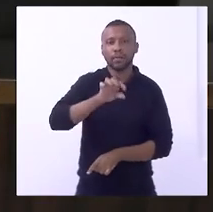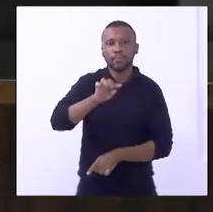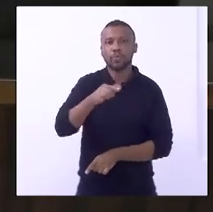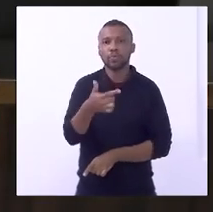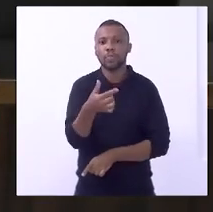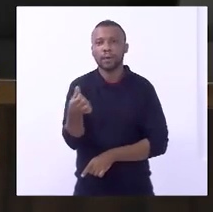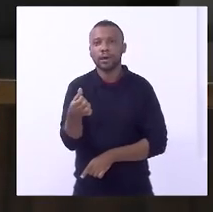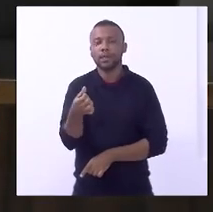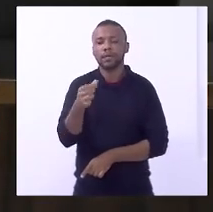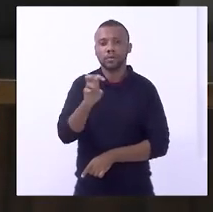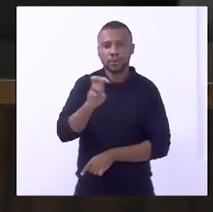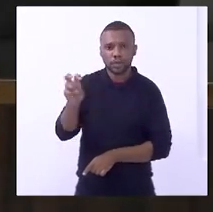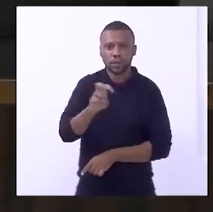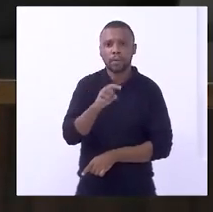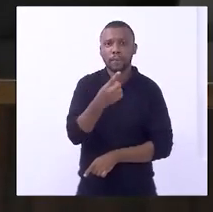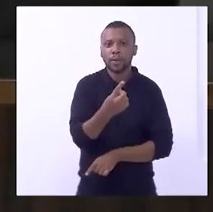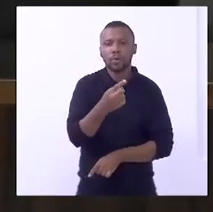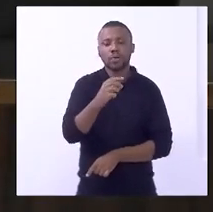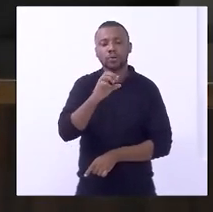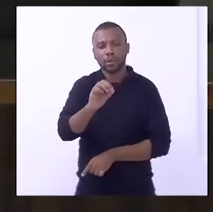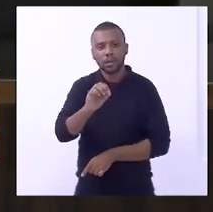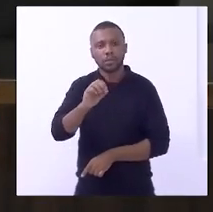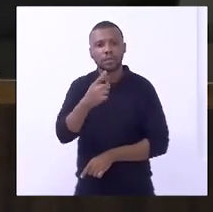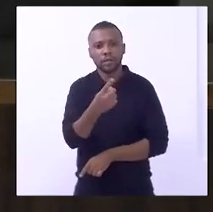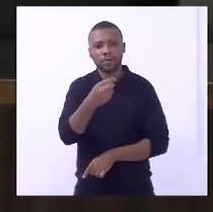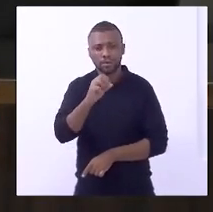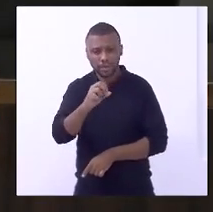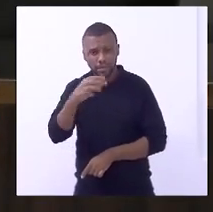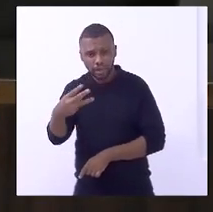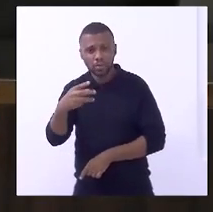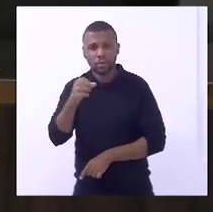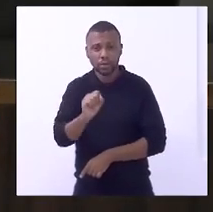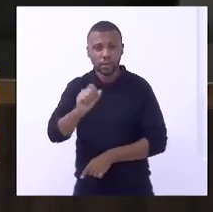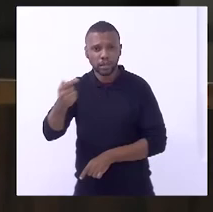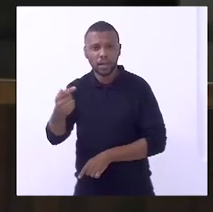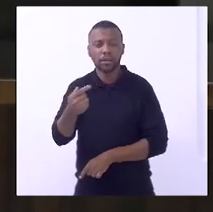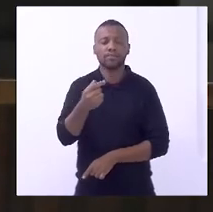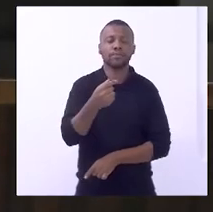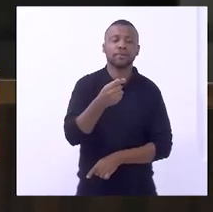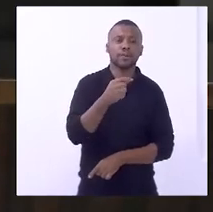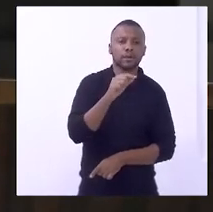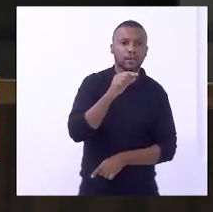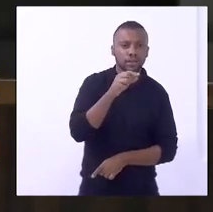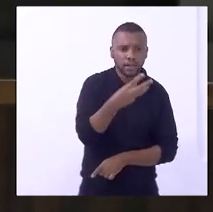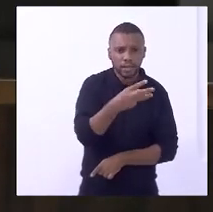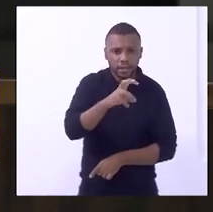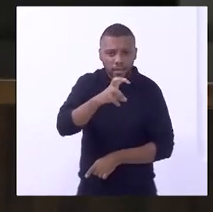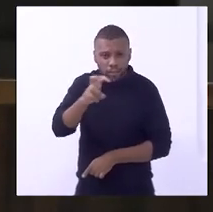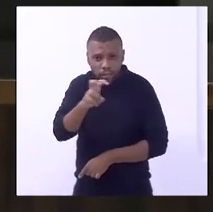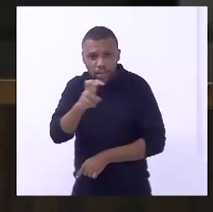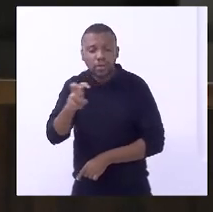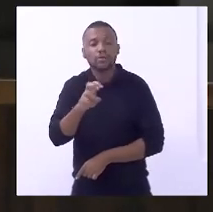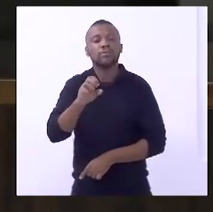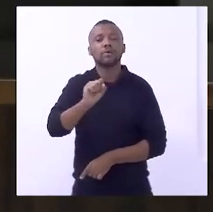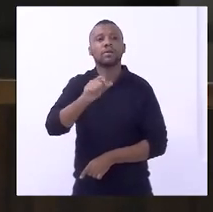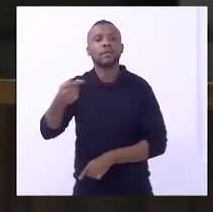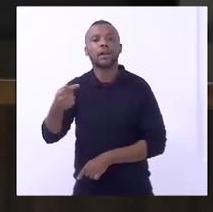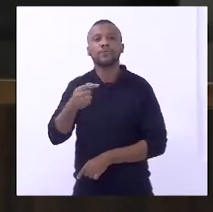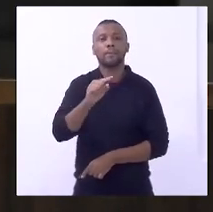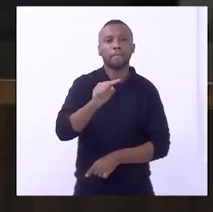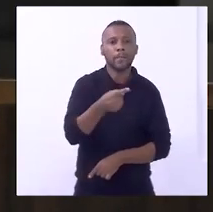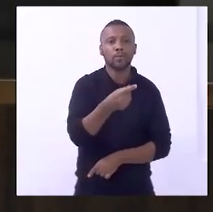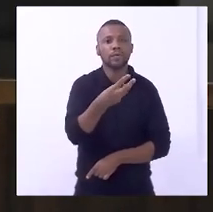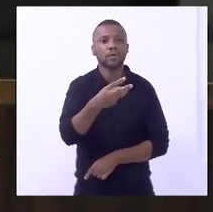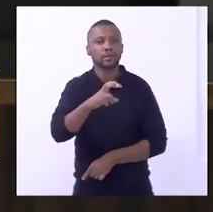85, 1056 de 86, 113 de 87, 1236 de 87, 1355 de 87, 1355,